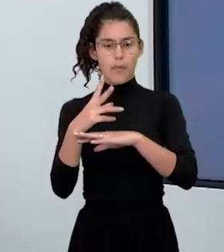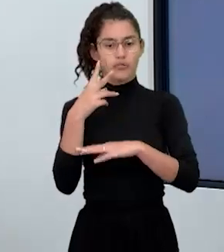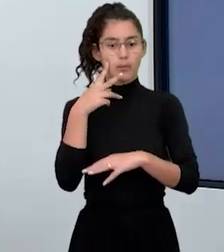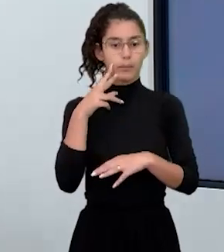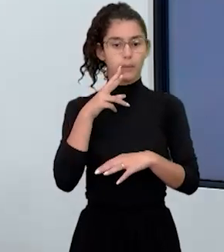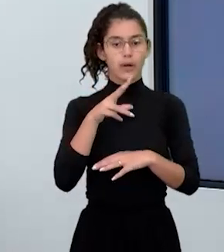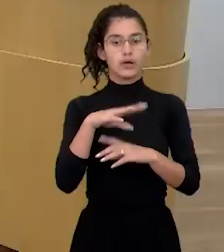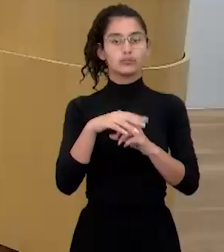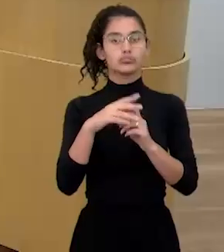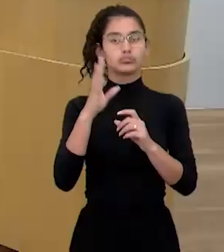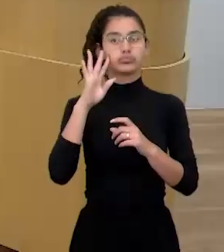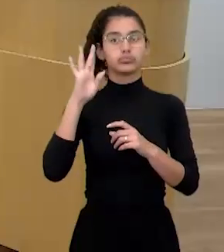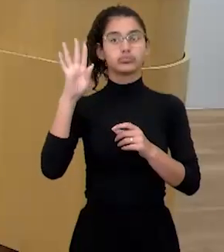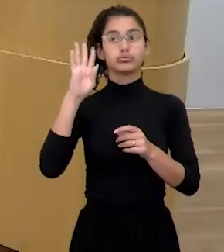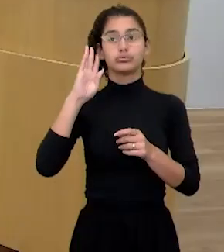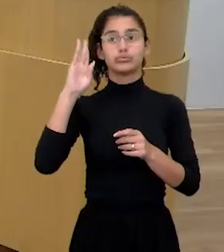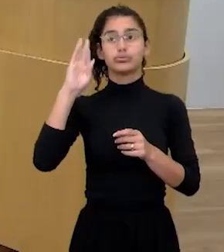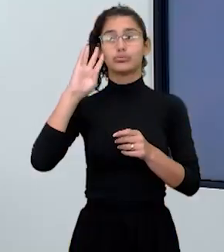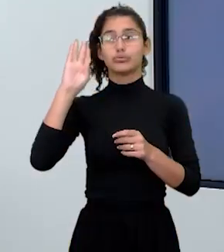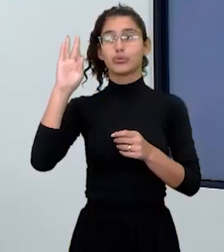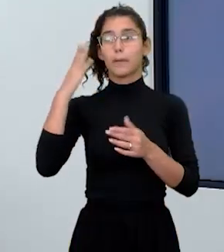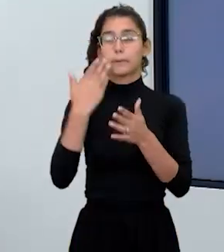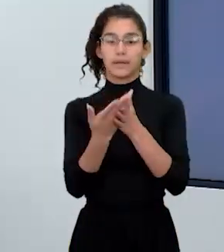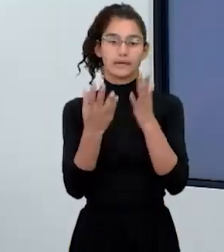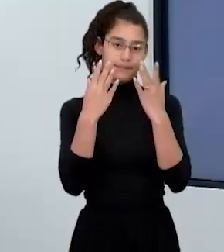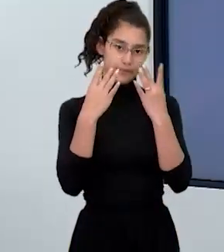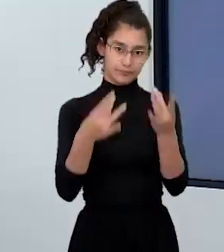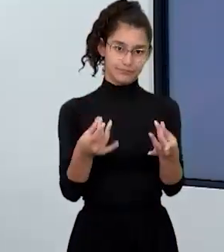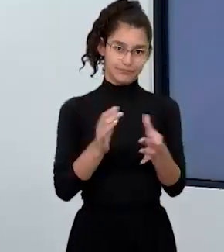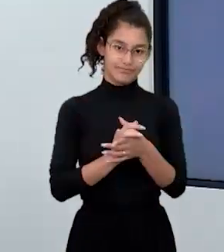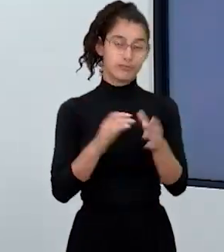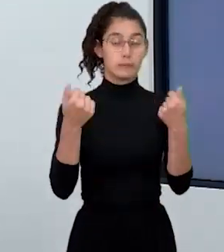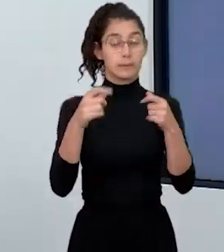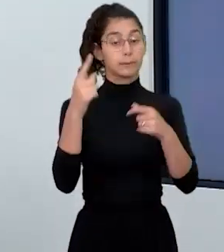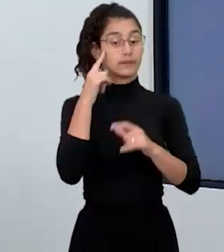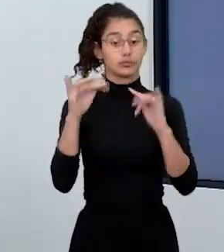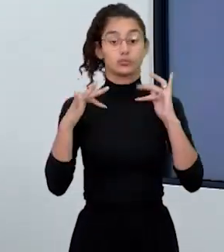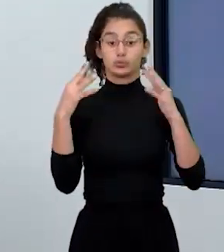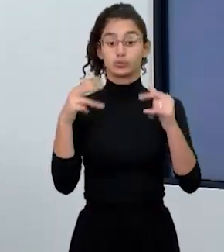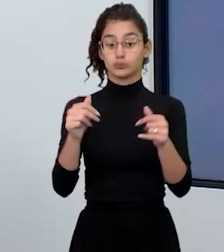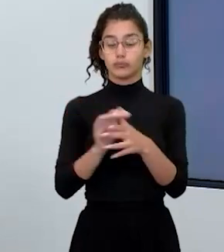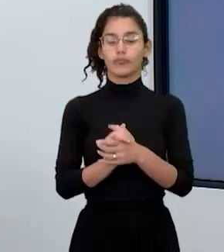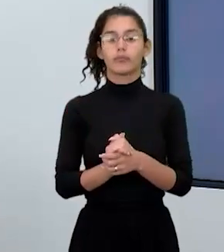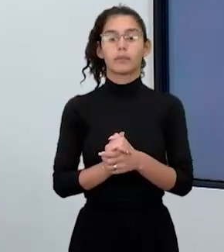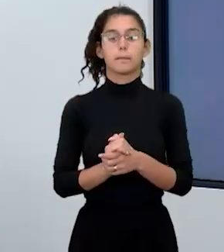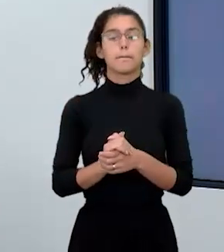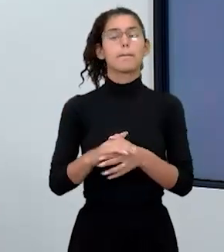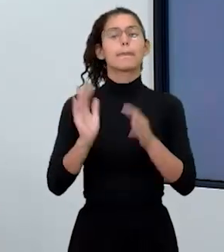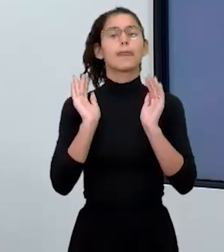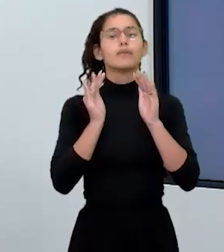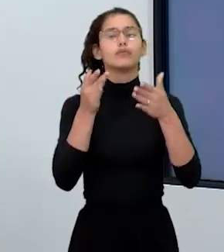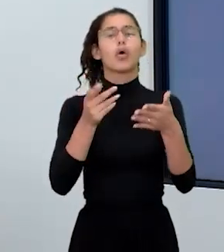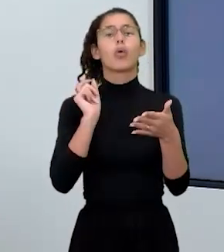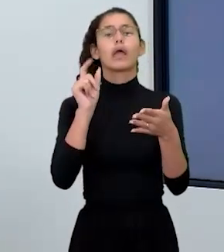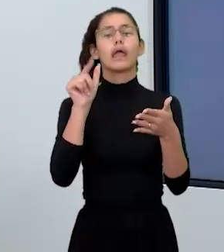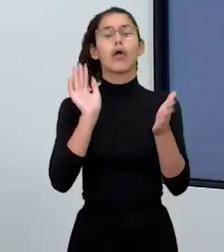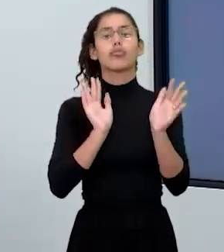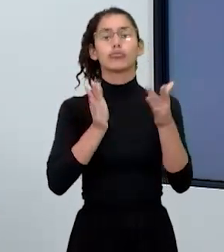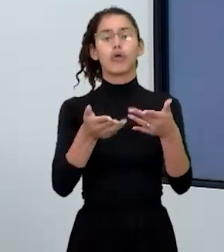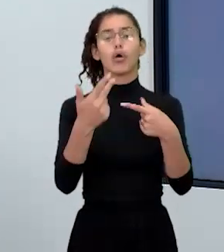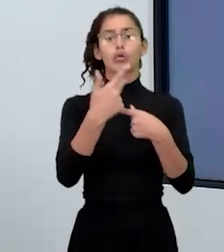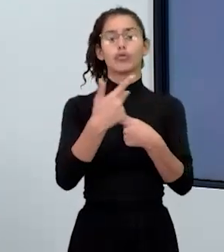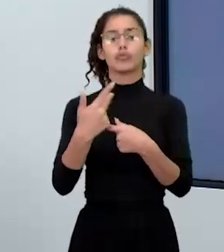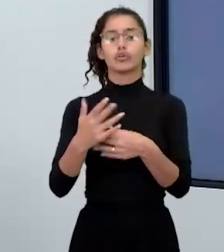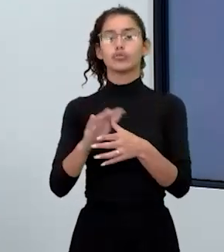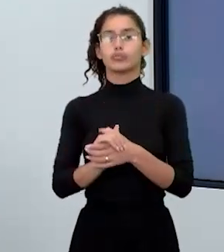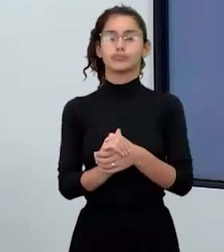estar lá em Nárnia. Vai tirar a atenção. Vai tirar a atenção. Então a gente tem que pensar em tudo isso. No público-alvo, quem é o seu público-alvo? Tá, o